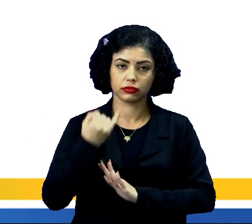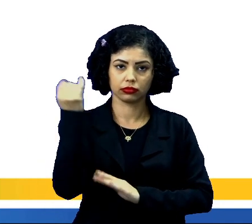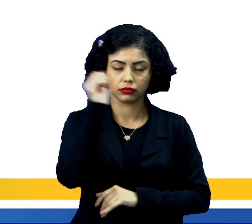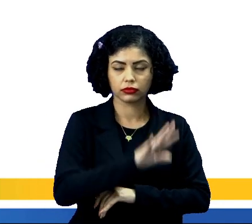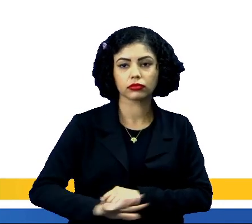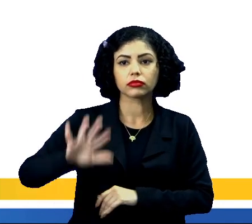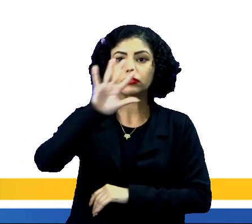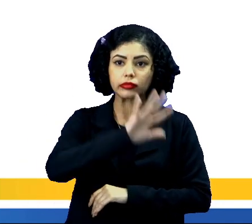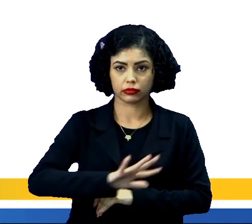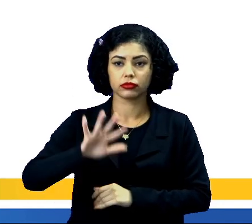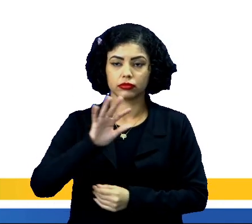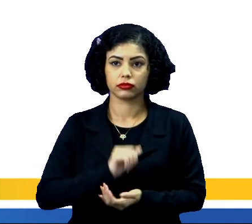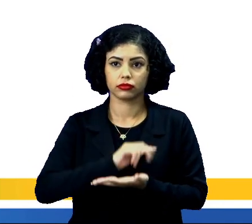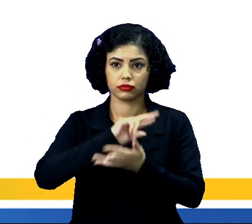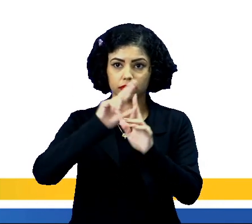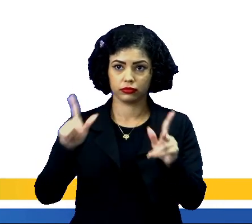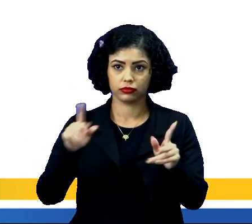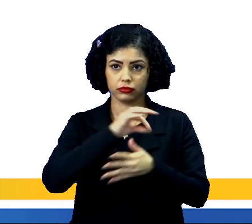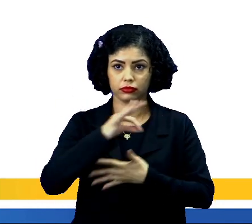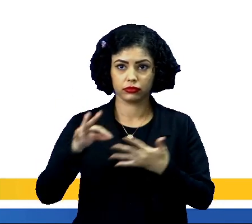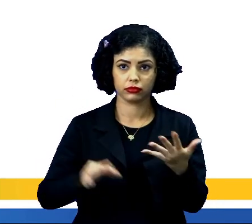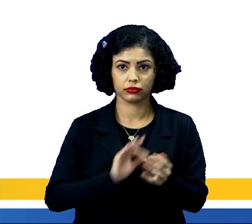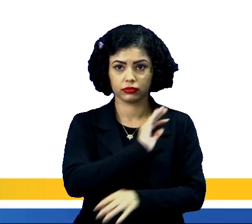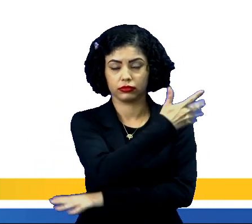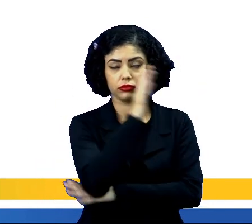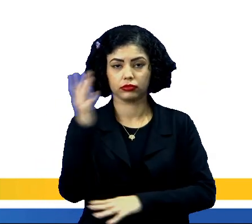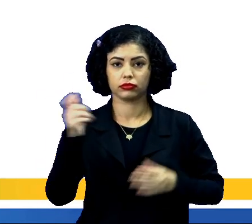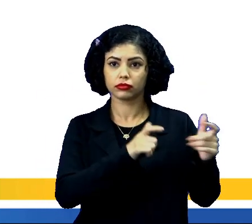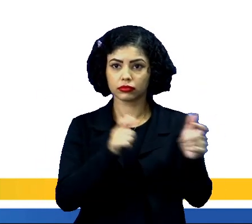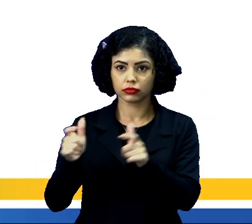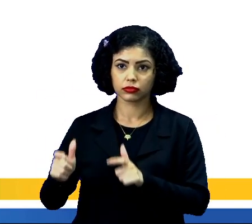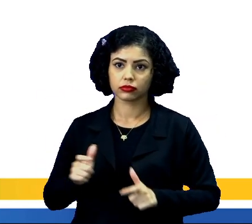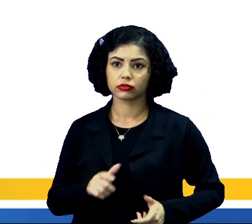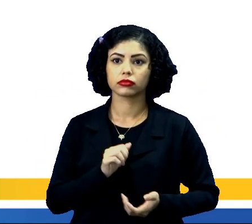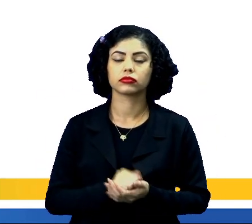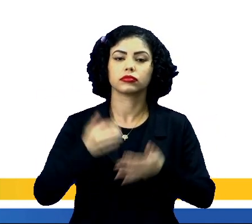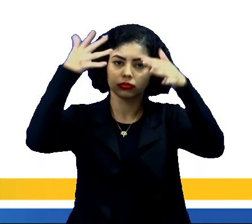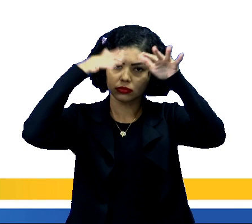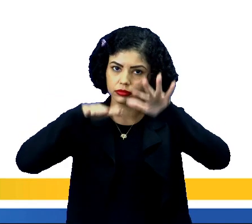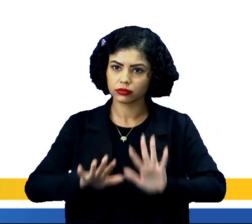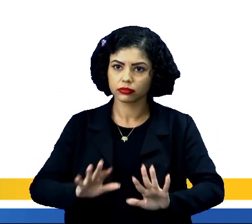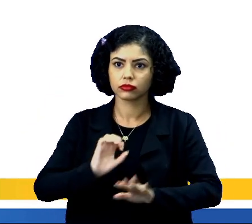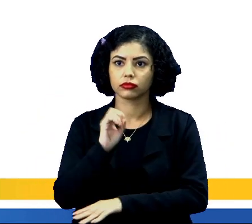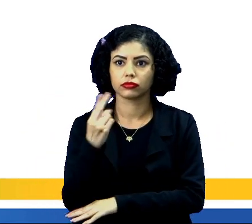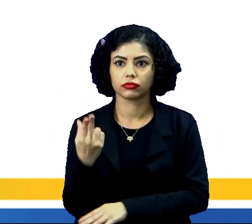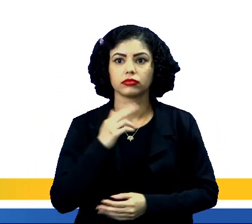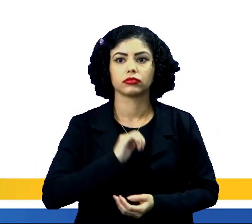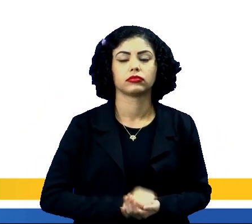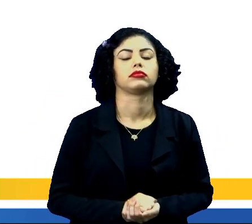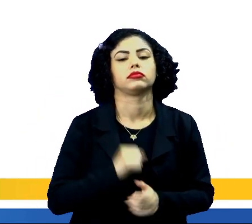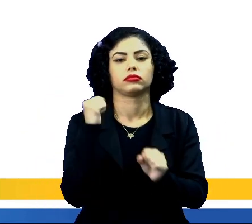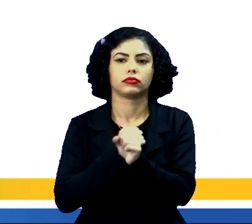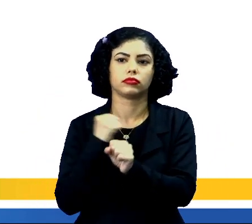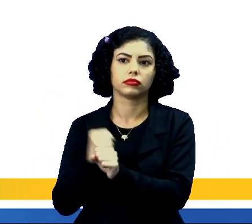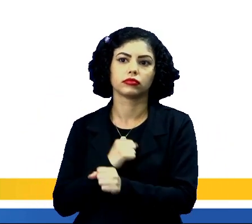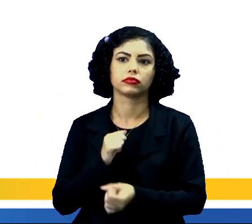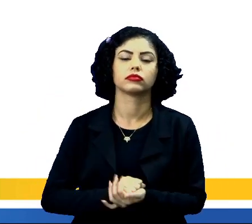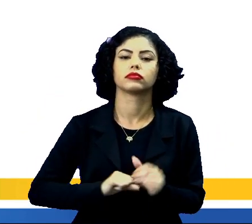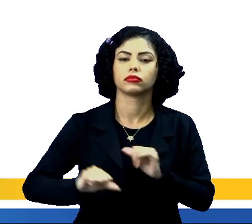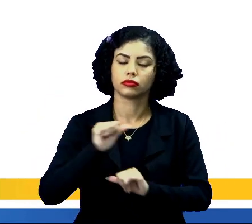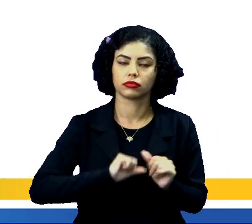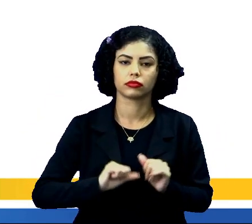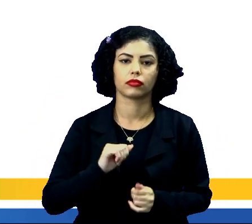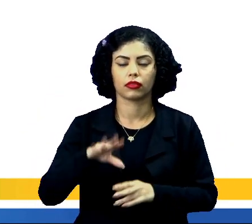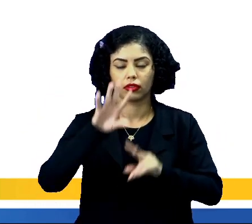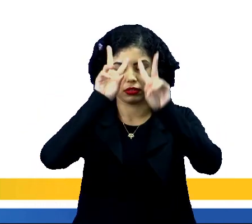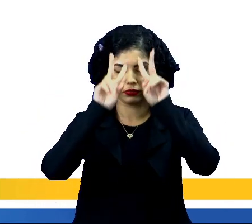aspectos gerais dos mais diferentes tipos de paisagem e lugares, sejam naturais ou, construídos, modificados